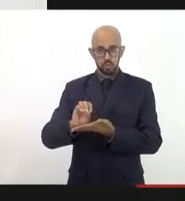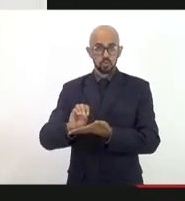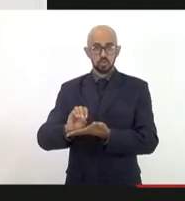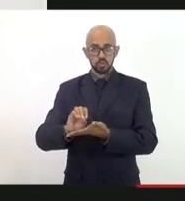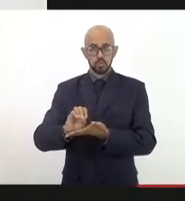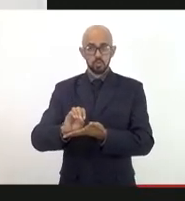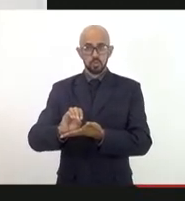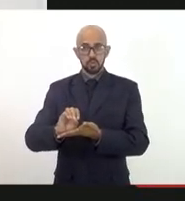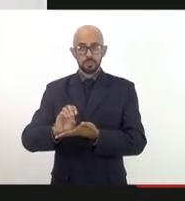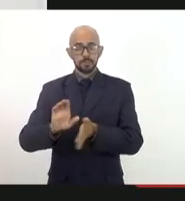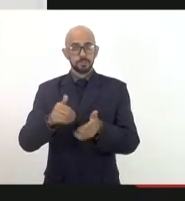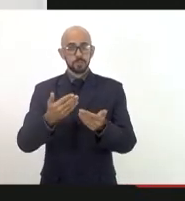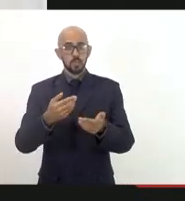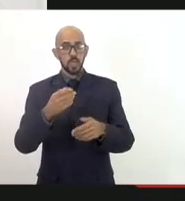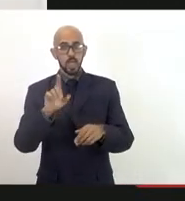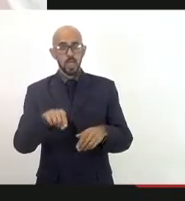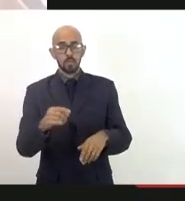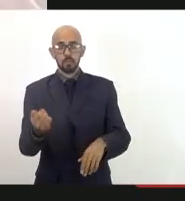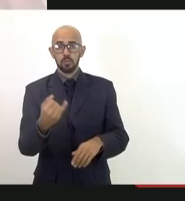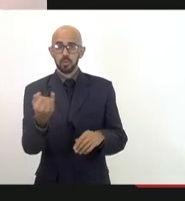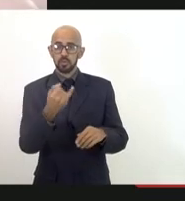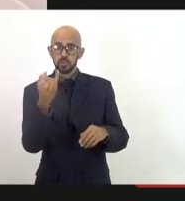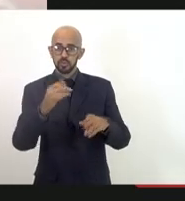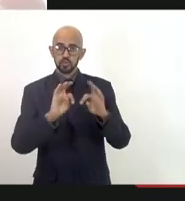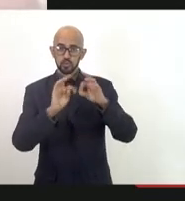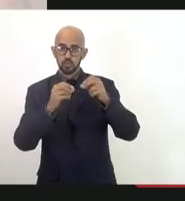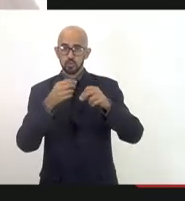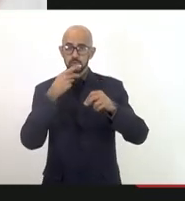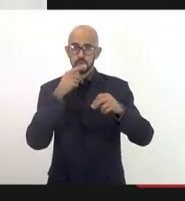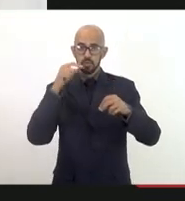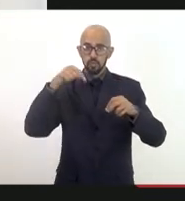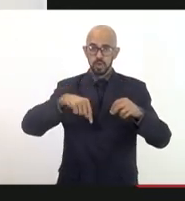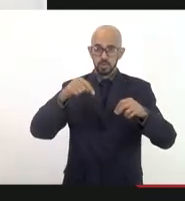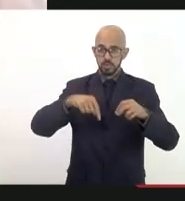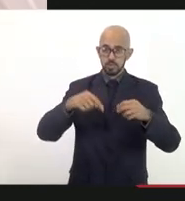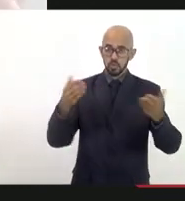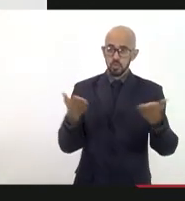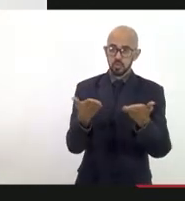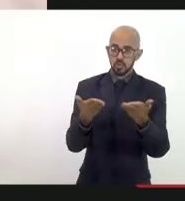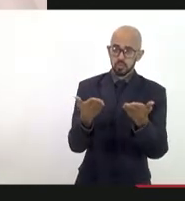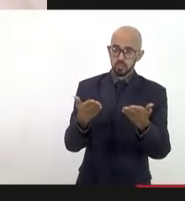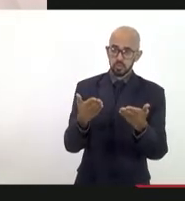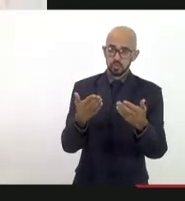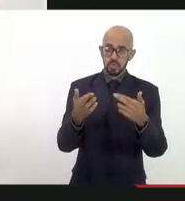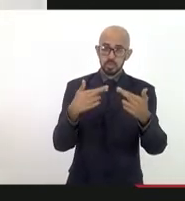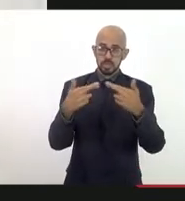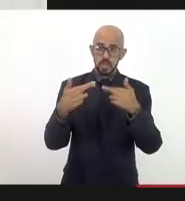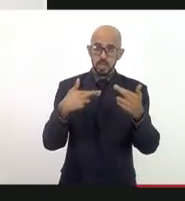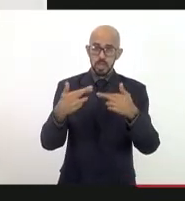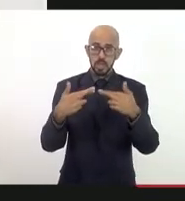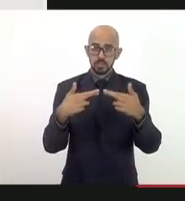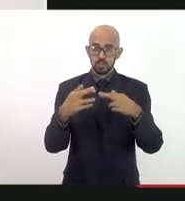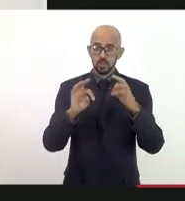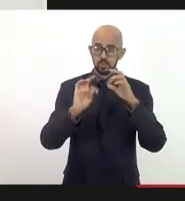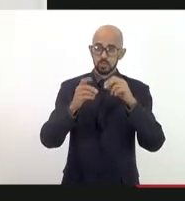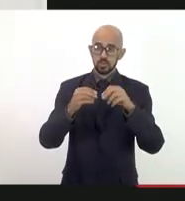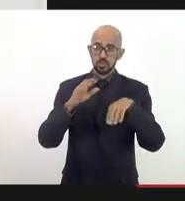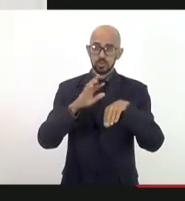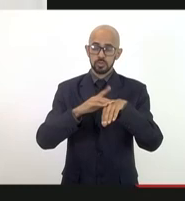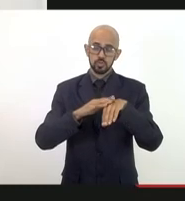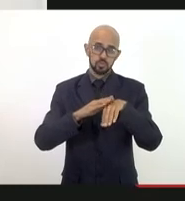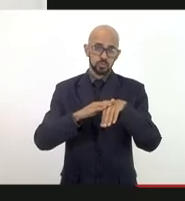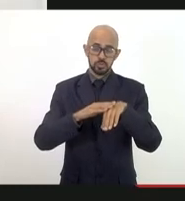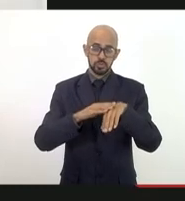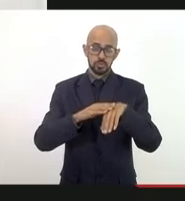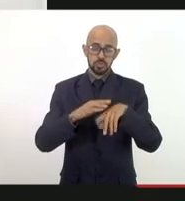esferas aqui, a importância disso que a gente está tratando hoje e a relação dessa ocorrência com as enfermidades, porque